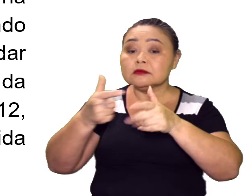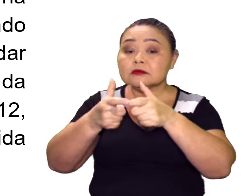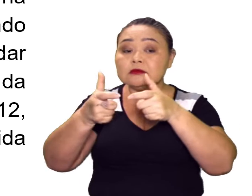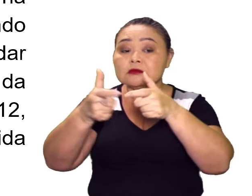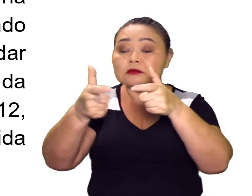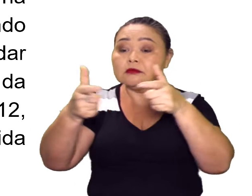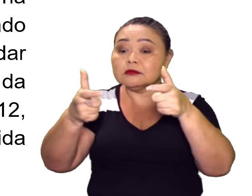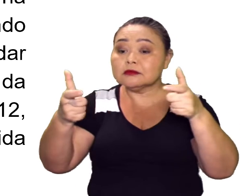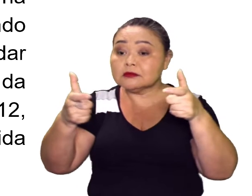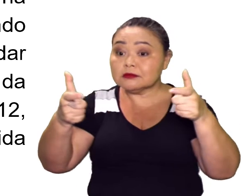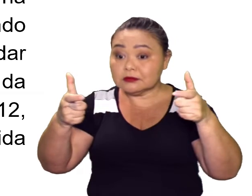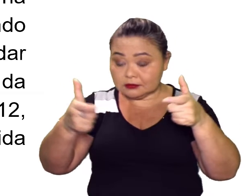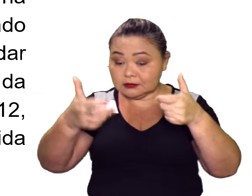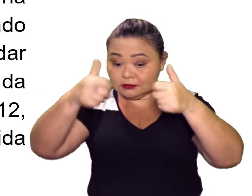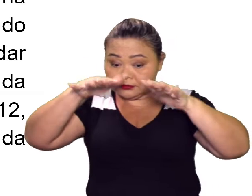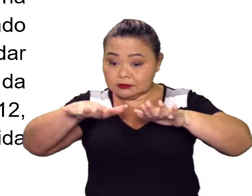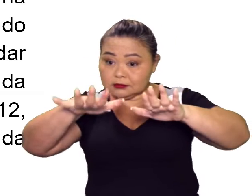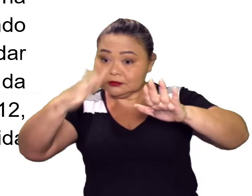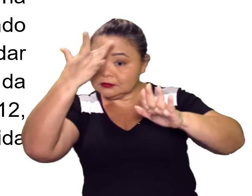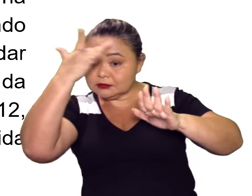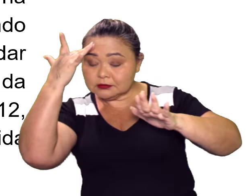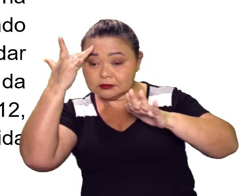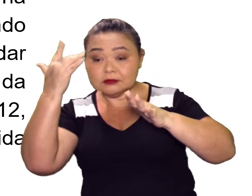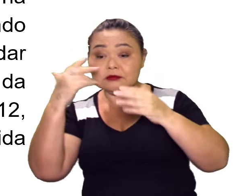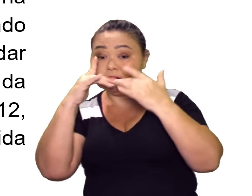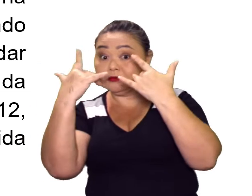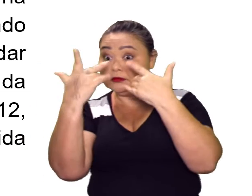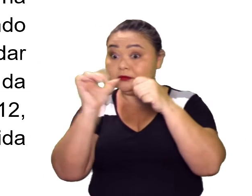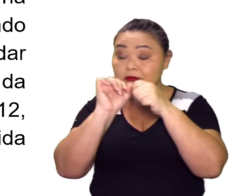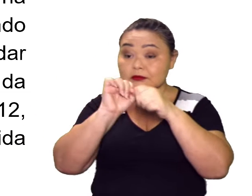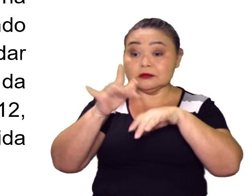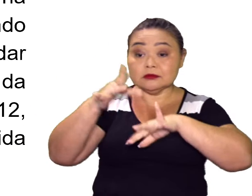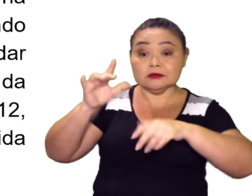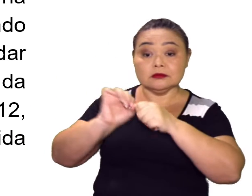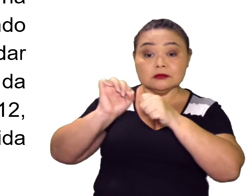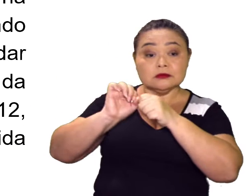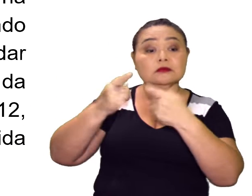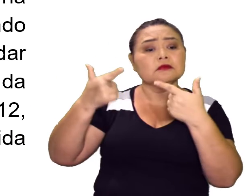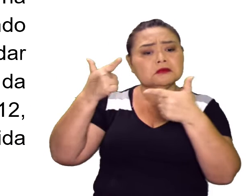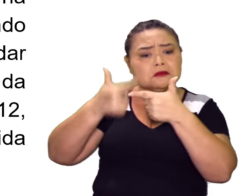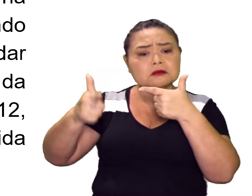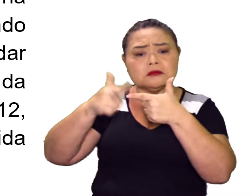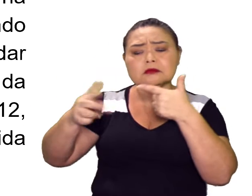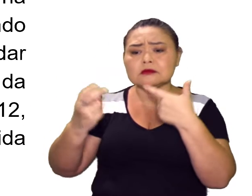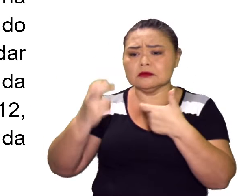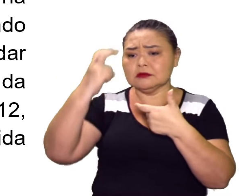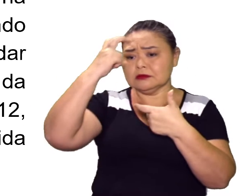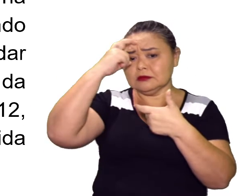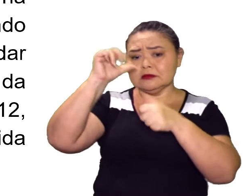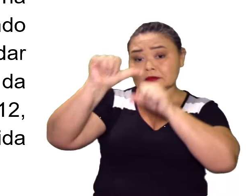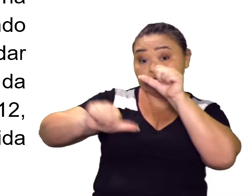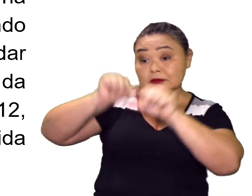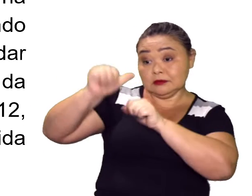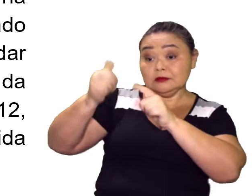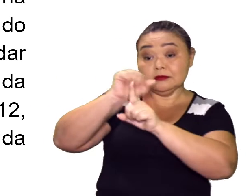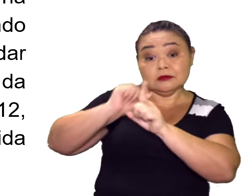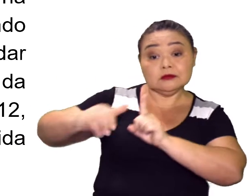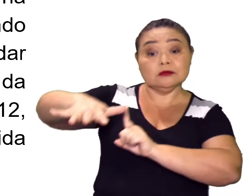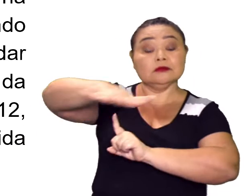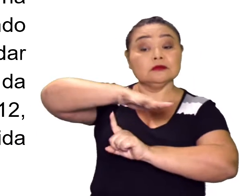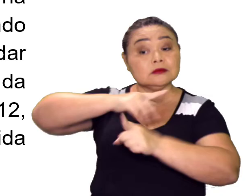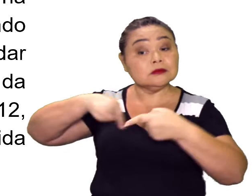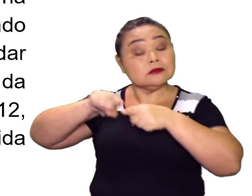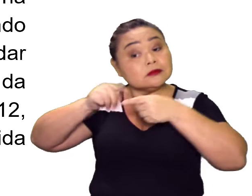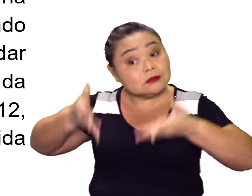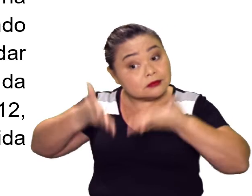grande expansão na colonização, atraindo riqueza e causando transformações culturais e sociais, além de dar grande impulso